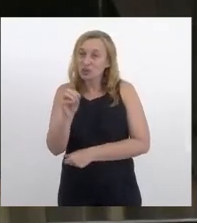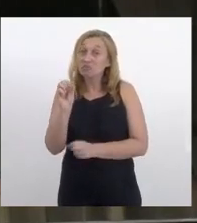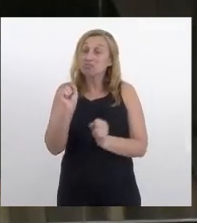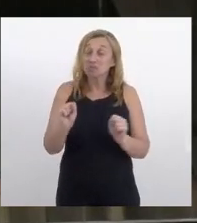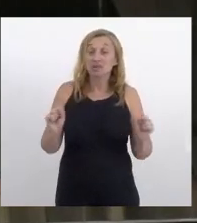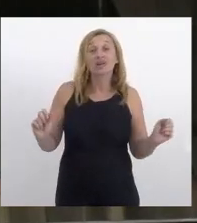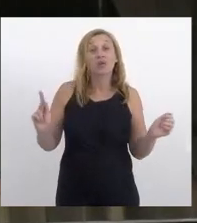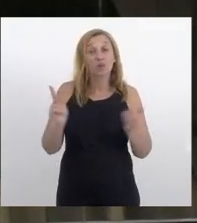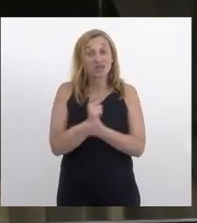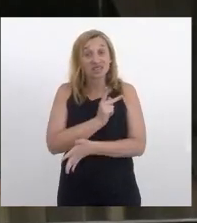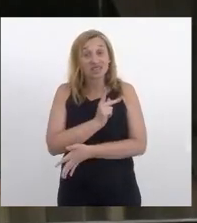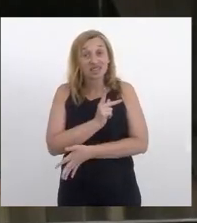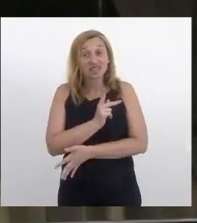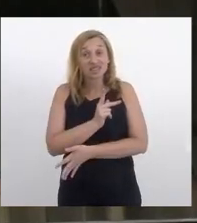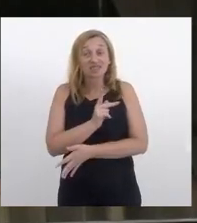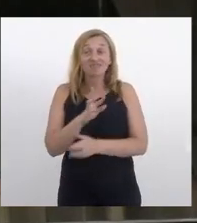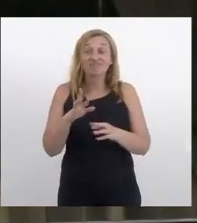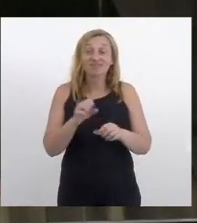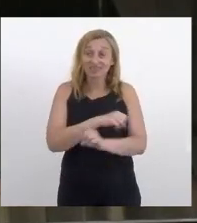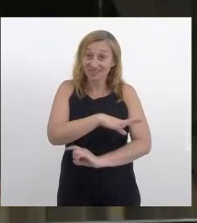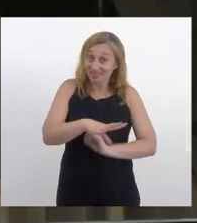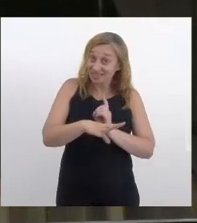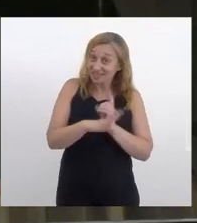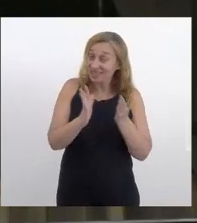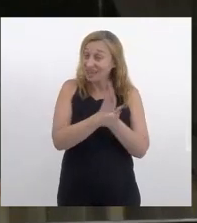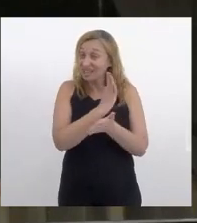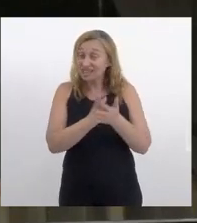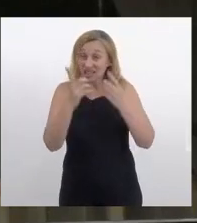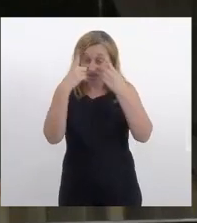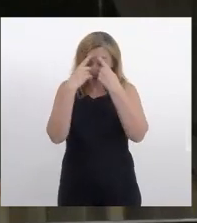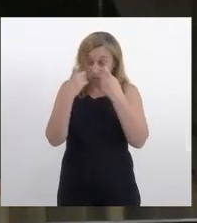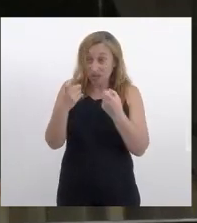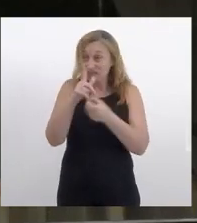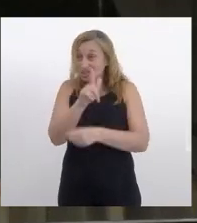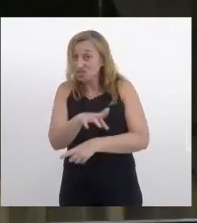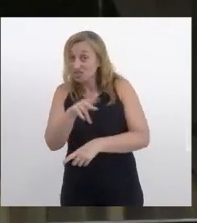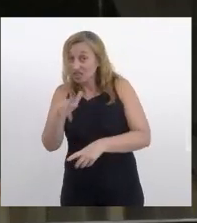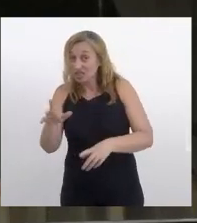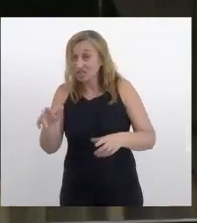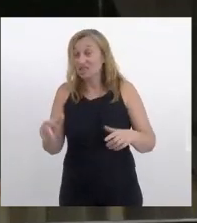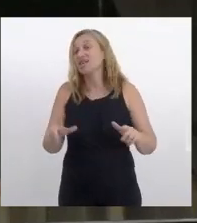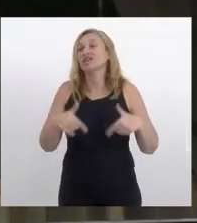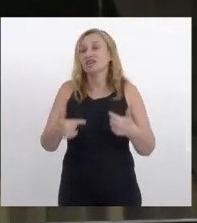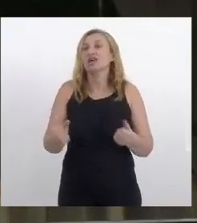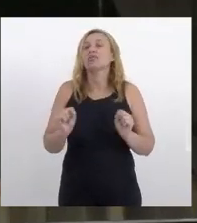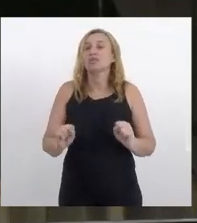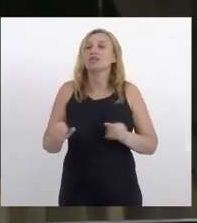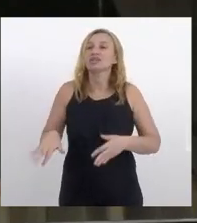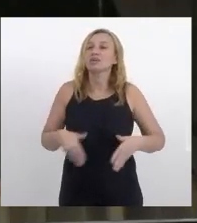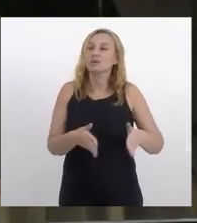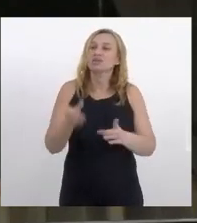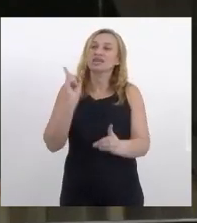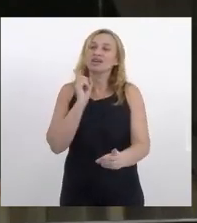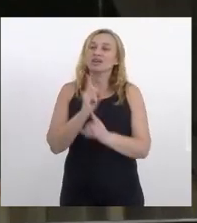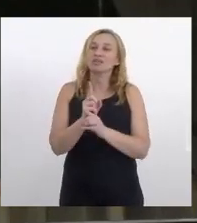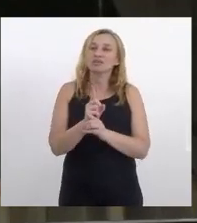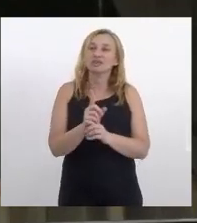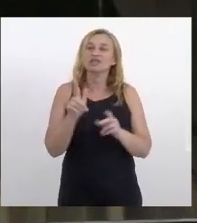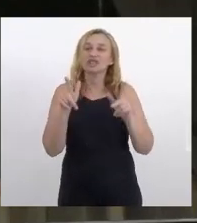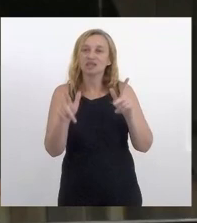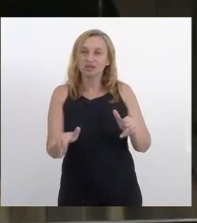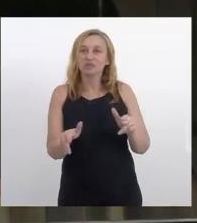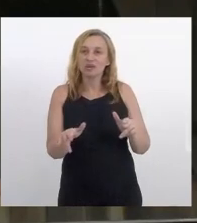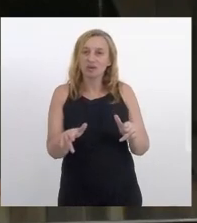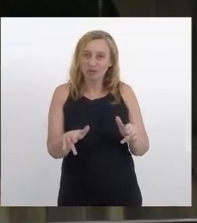acontecer e para que essa sociedade, muitas vezes tão violenta de diversas formas, possa encontrar os caminhos, como foi já falado,